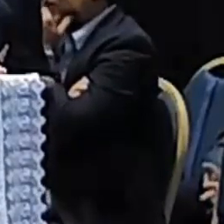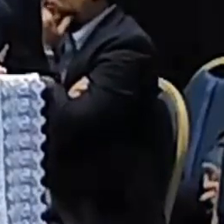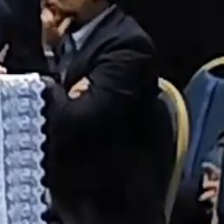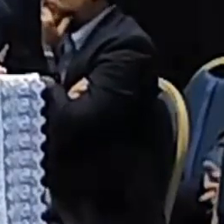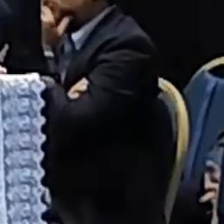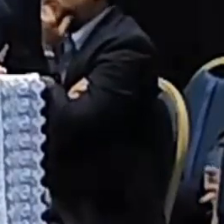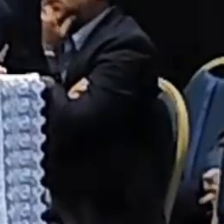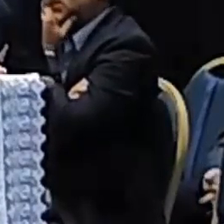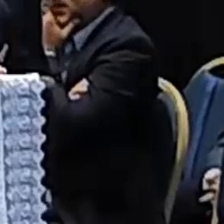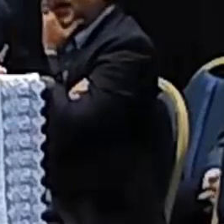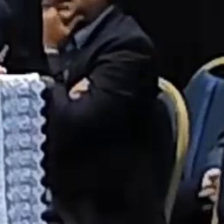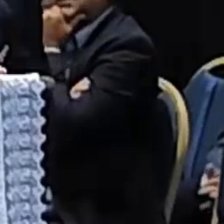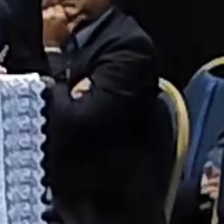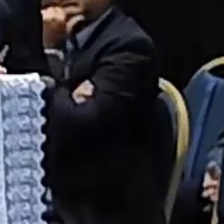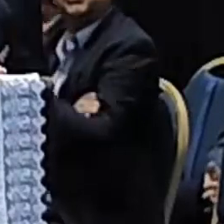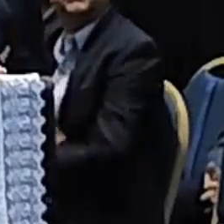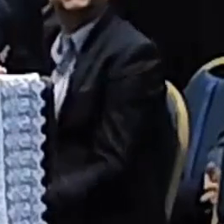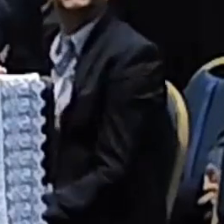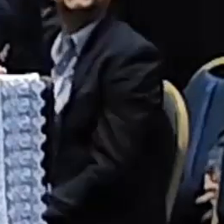Aleluia.